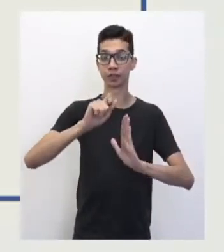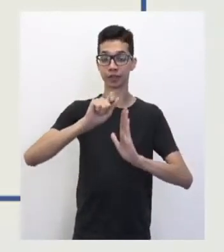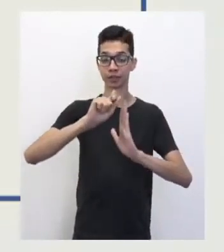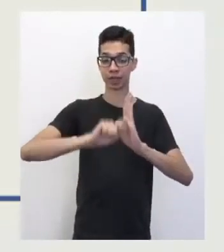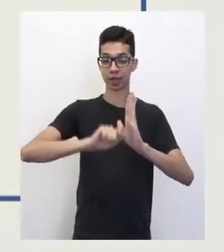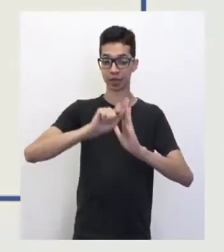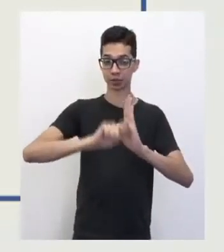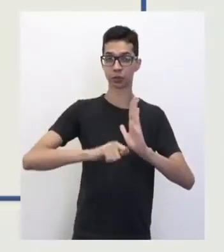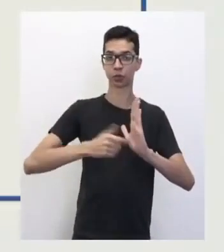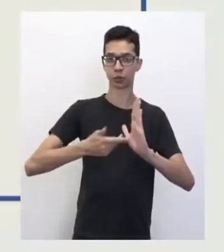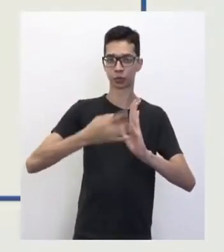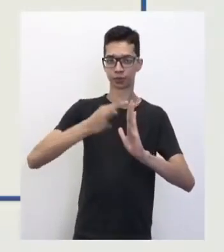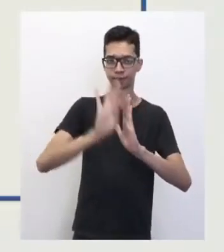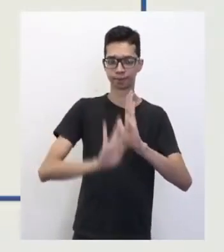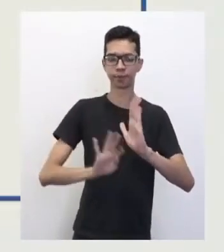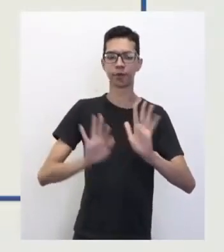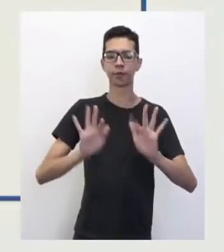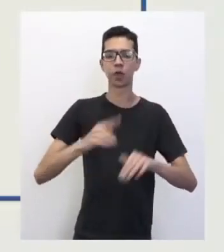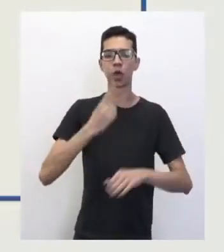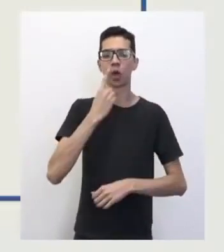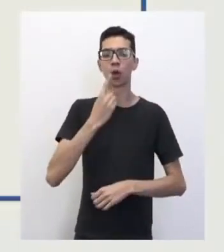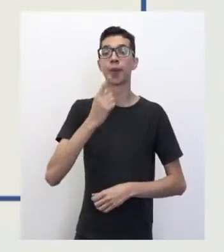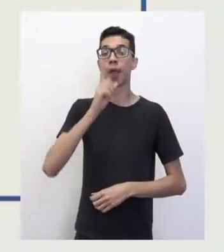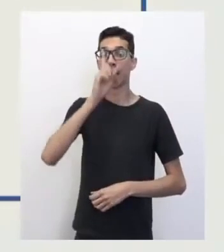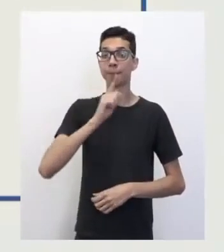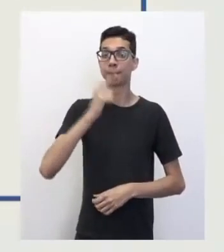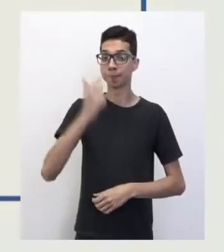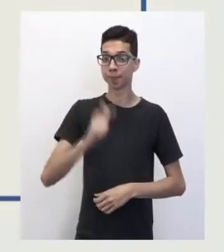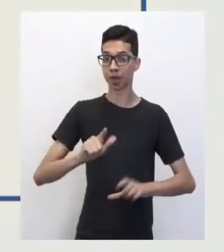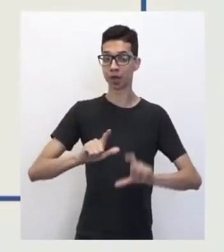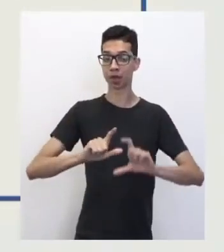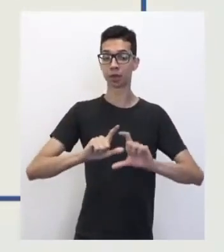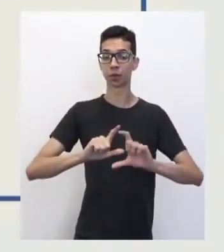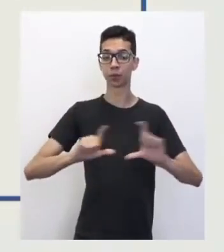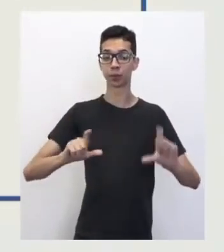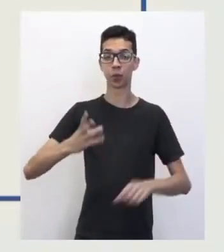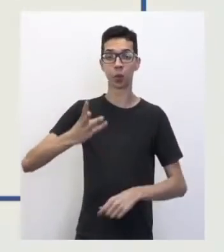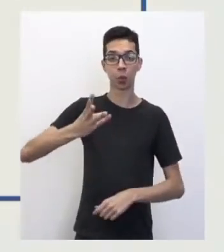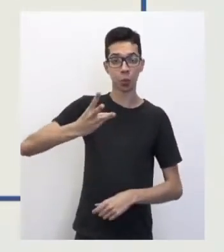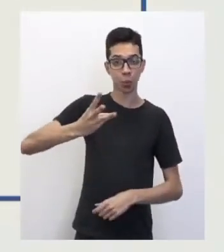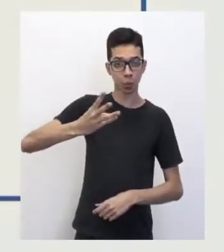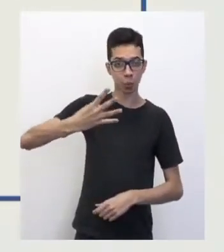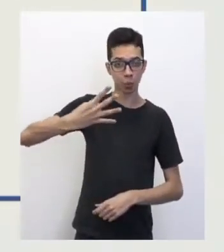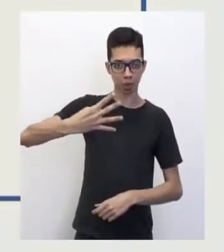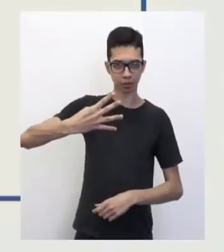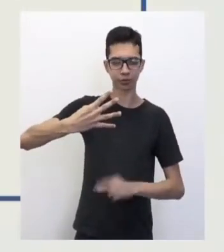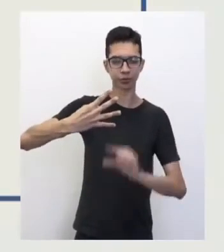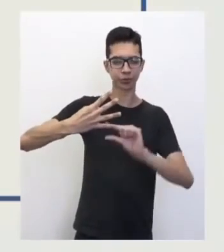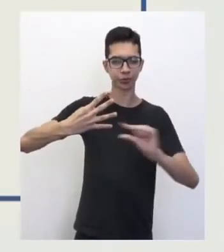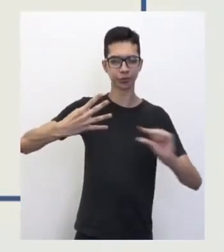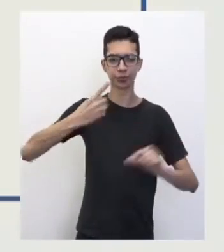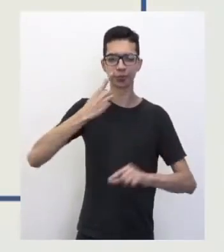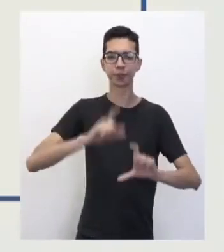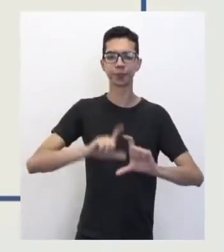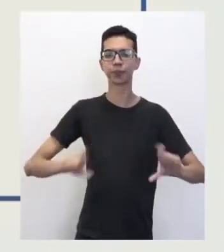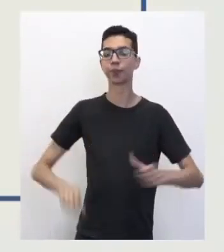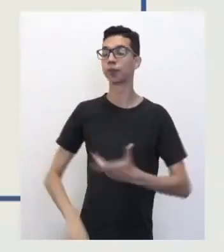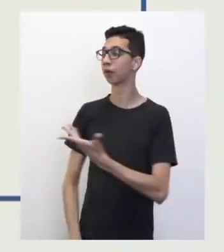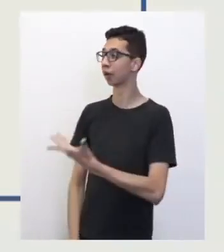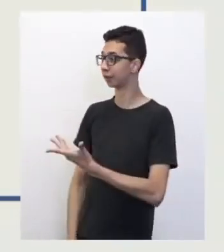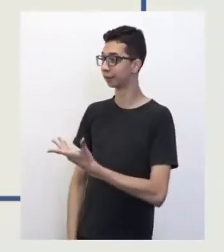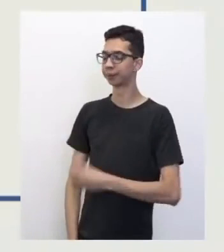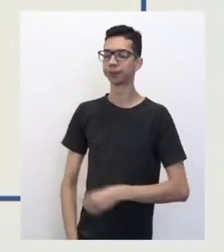o passar do tempo, então percebam a progressão do tema, né? Nós, a partir do momento que